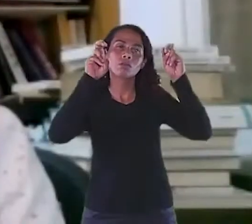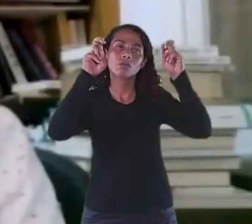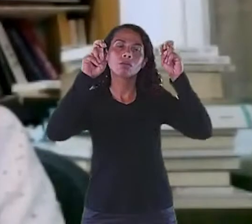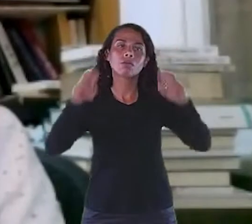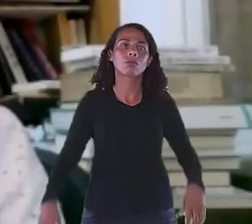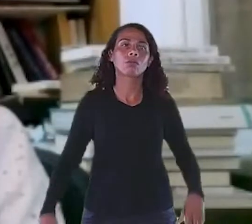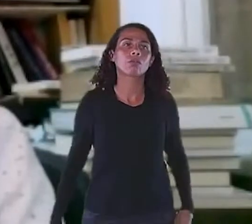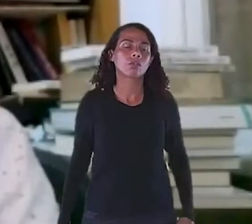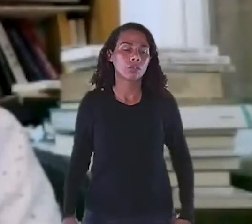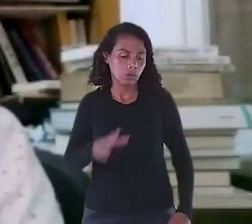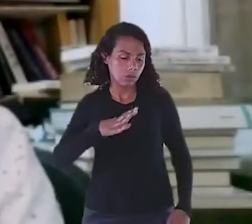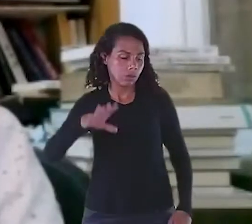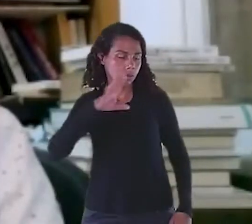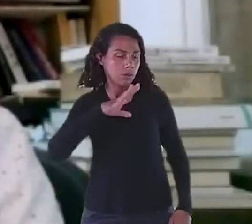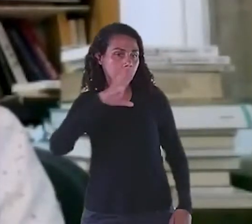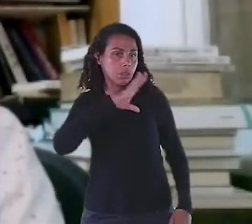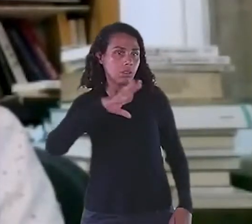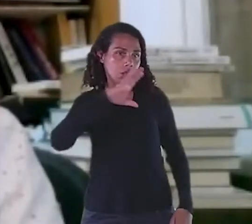saiu em